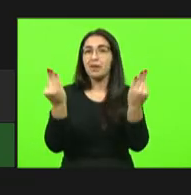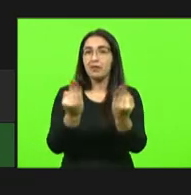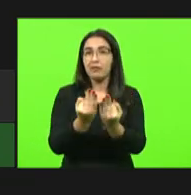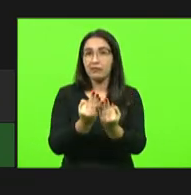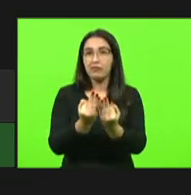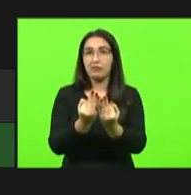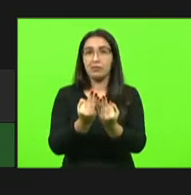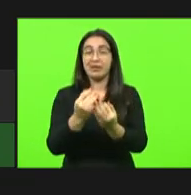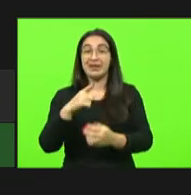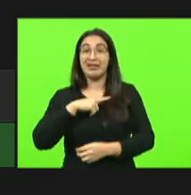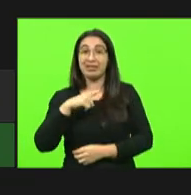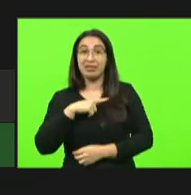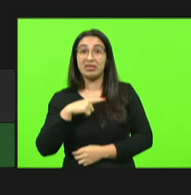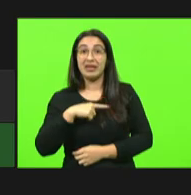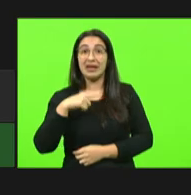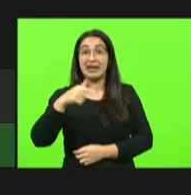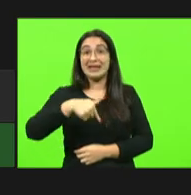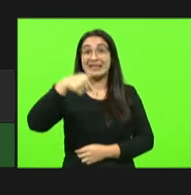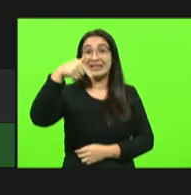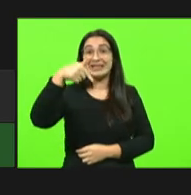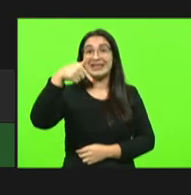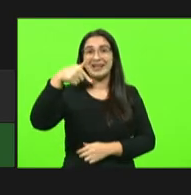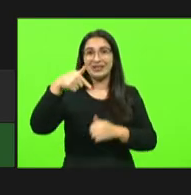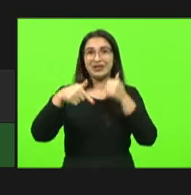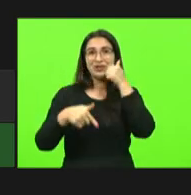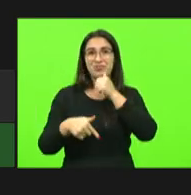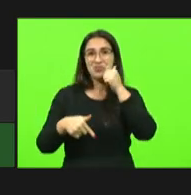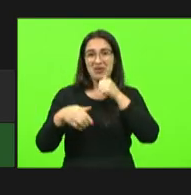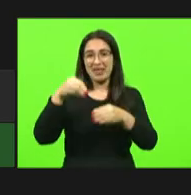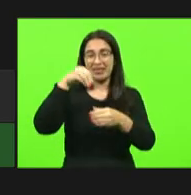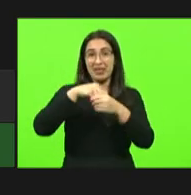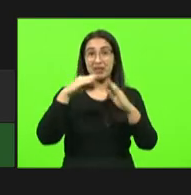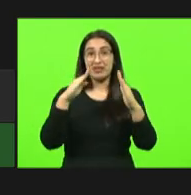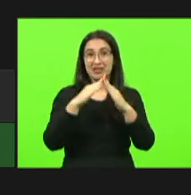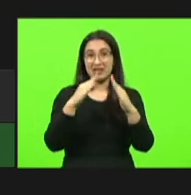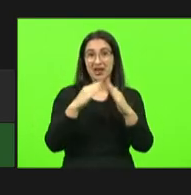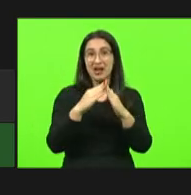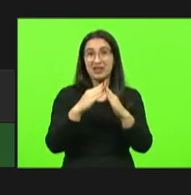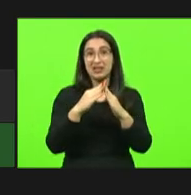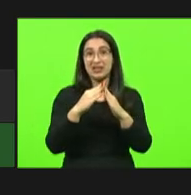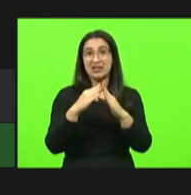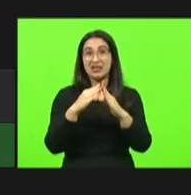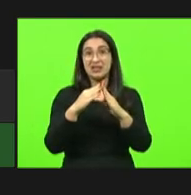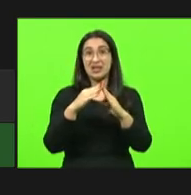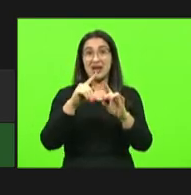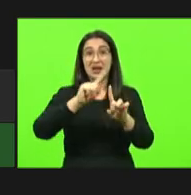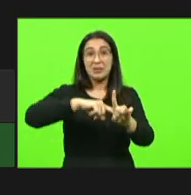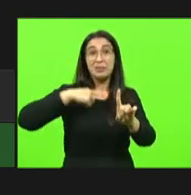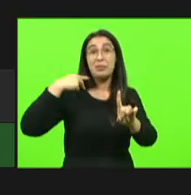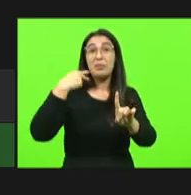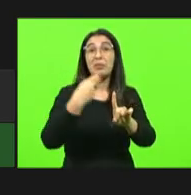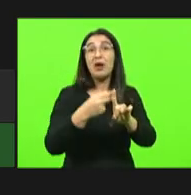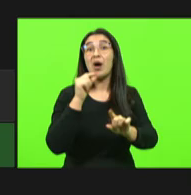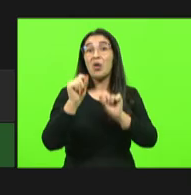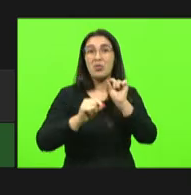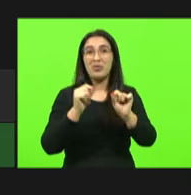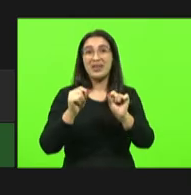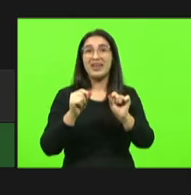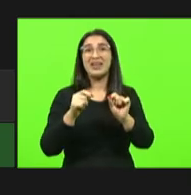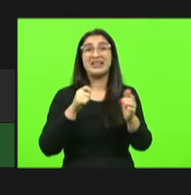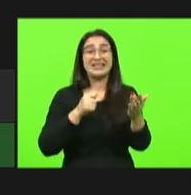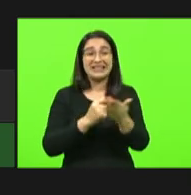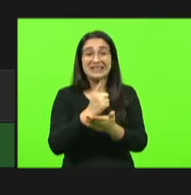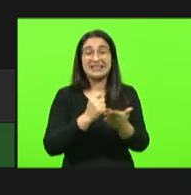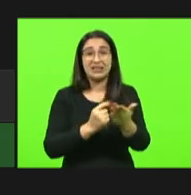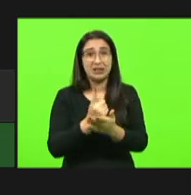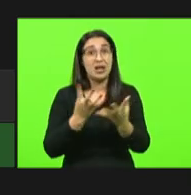têm 6, 7 mulheres dentro dessa residência. Então, se a gente for multiplicar isso, né, o gasto ele é um gasto muito grande. Eu ouvi